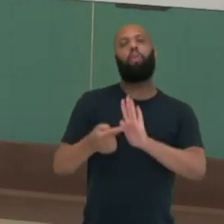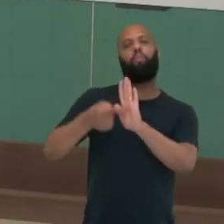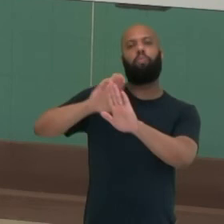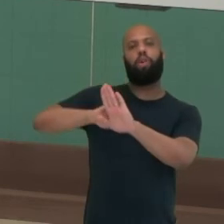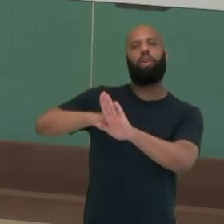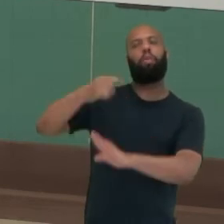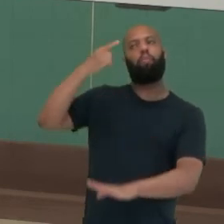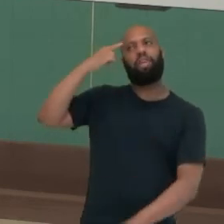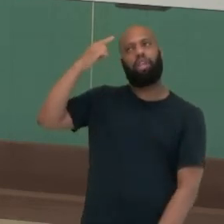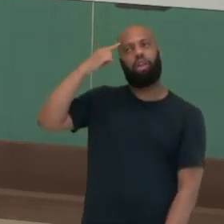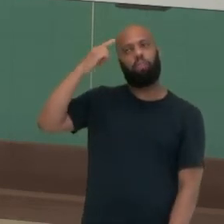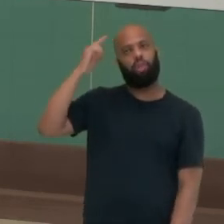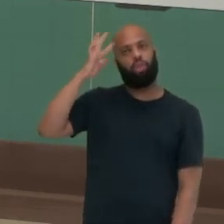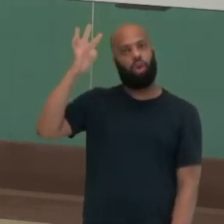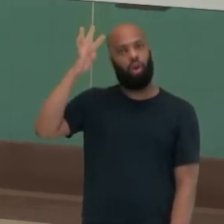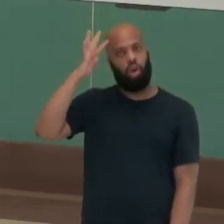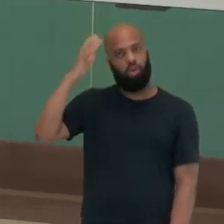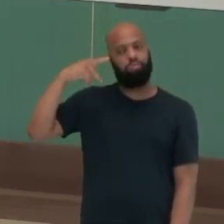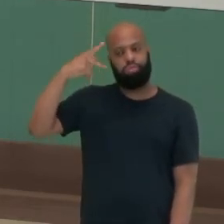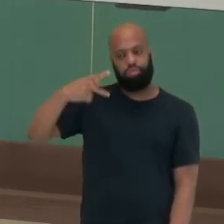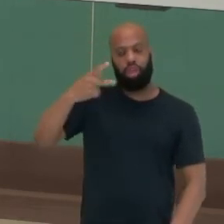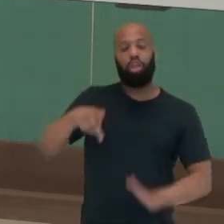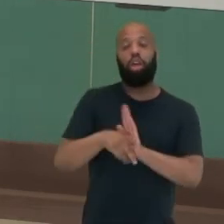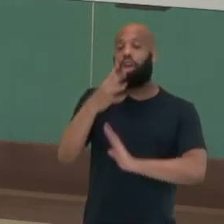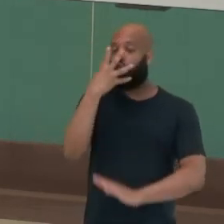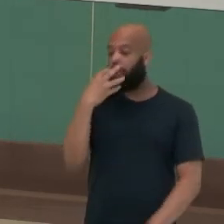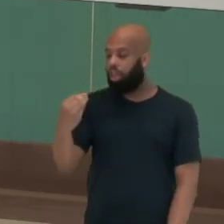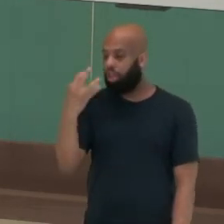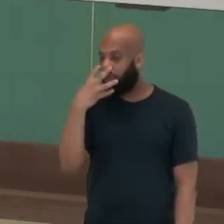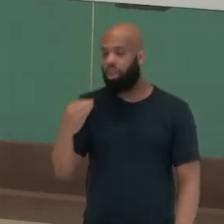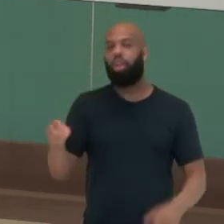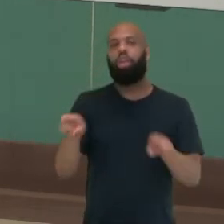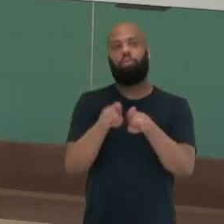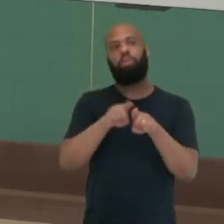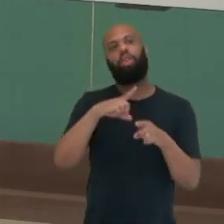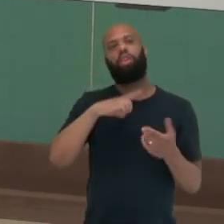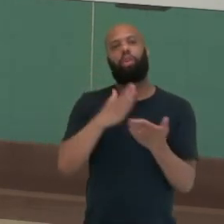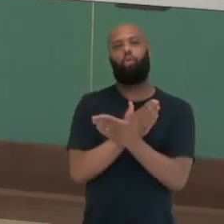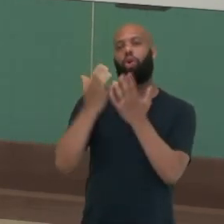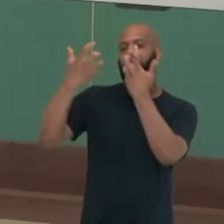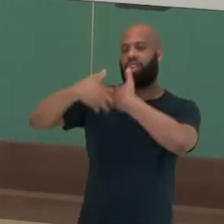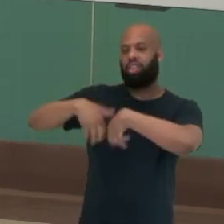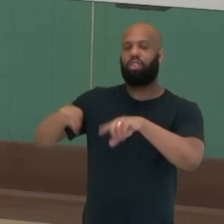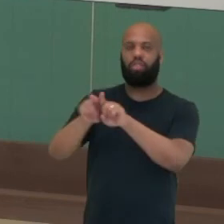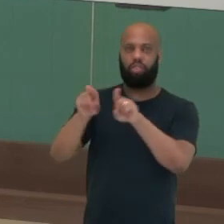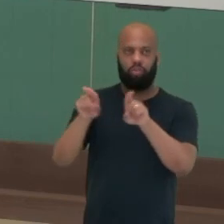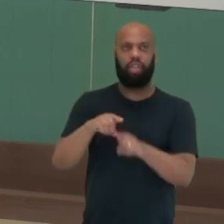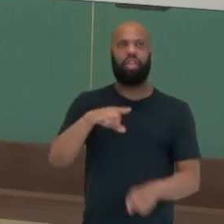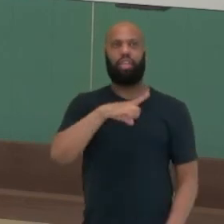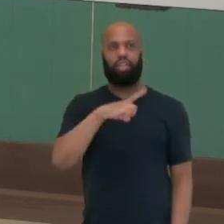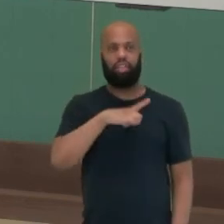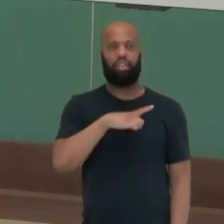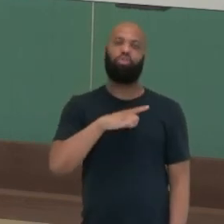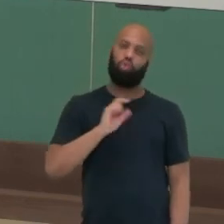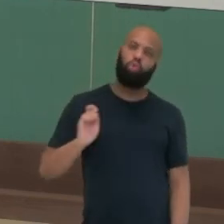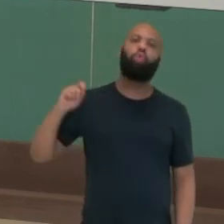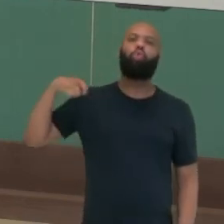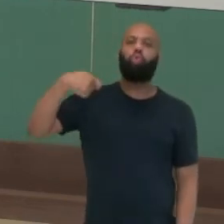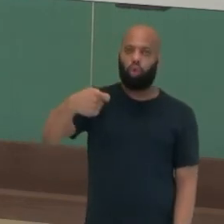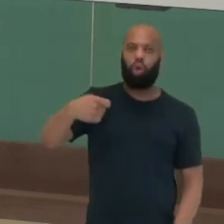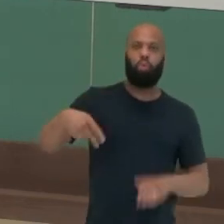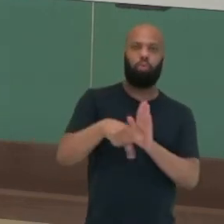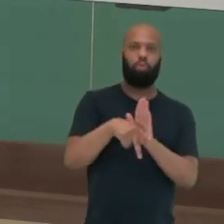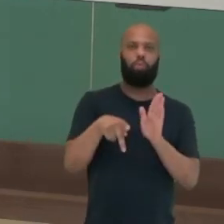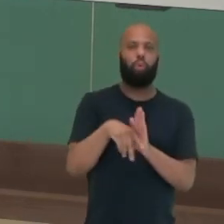pensamento político de Hobbes e que tem também algumas reflexões, trazem algumas reflexões